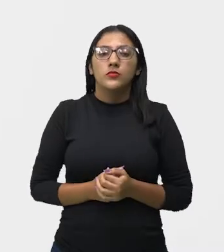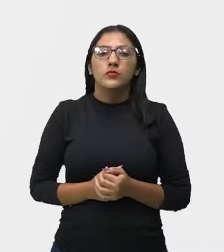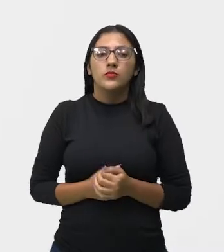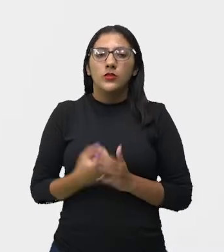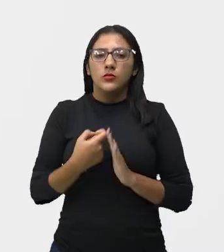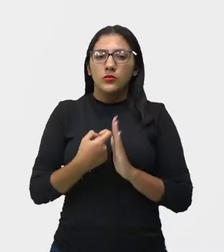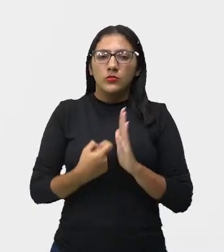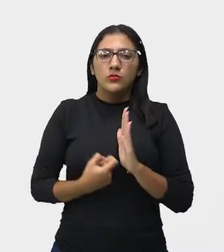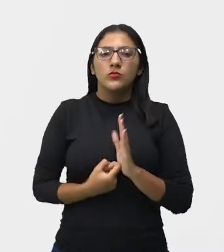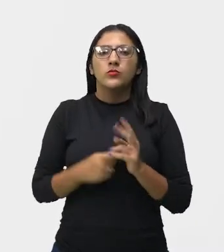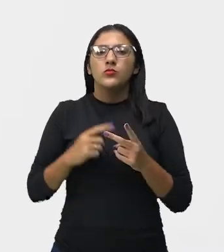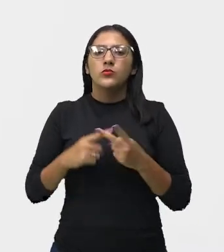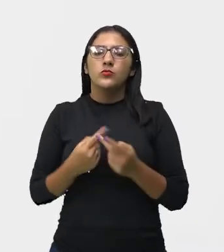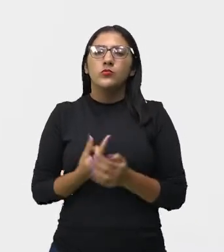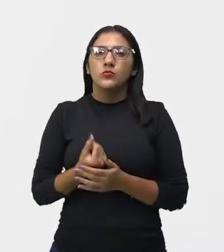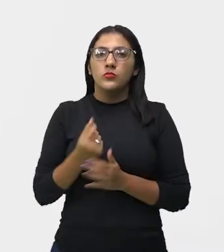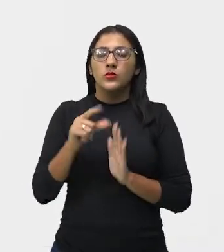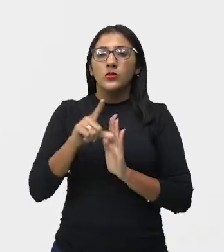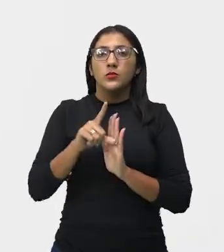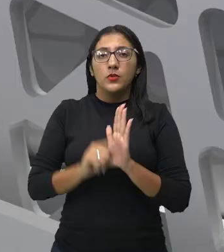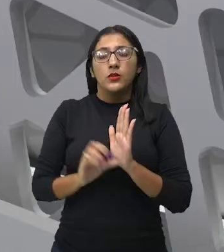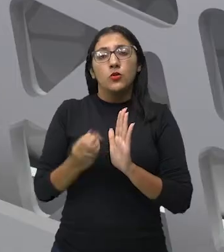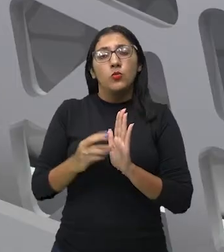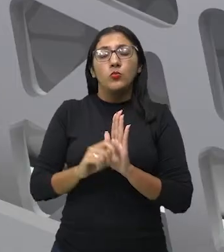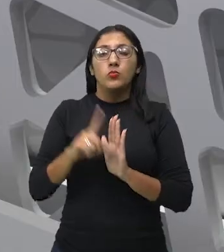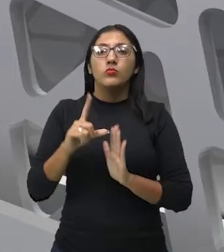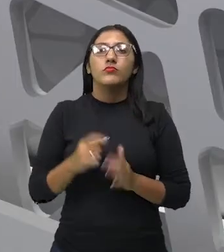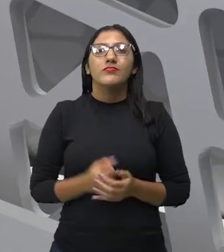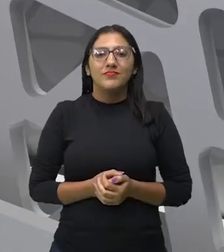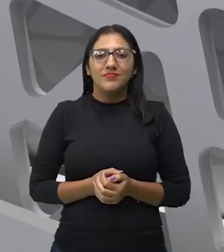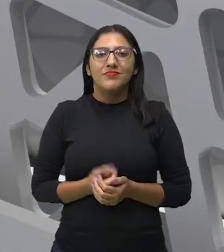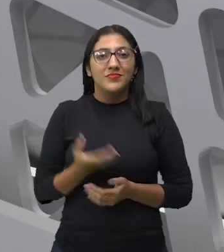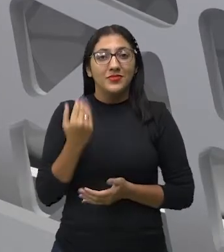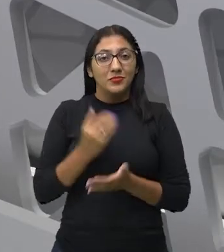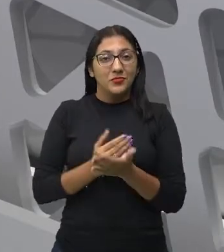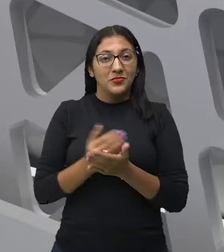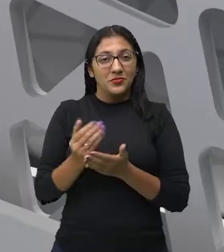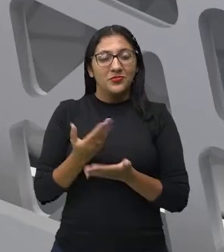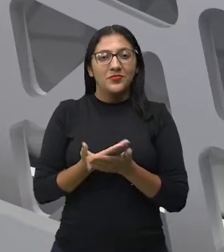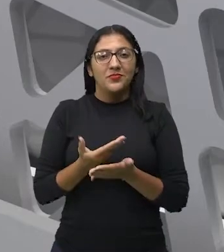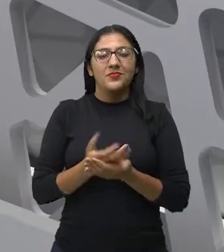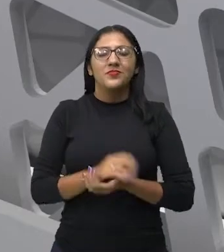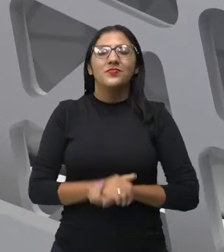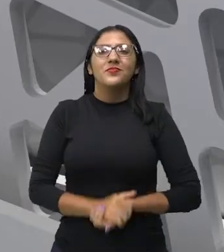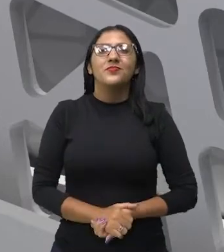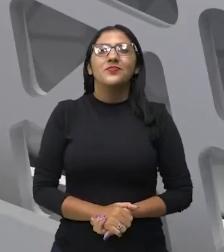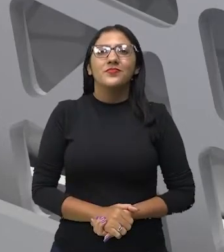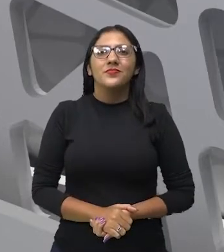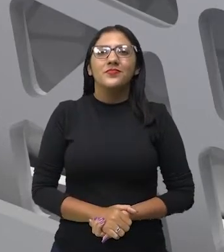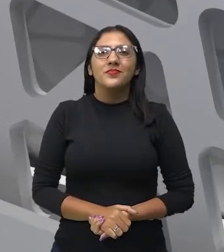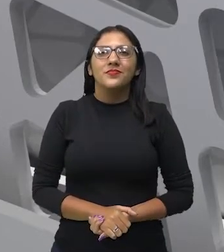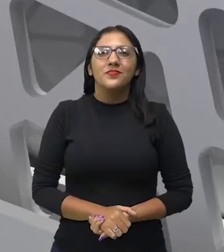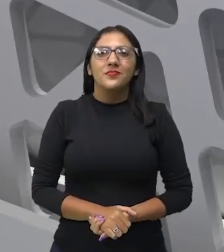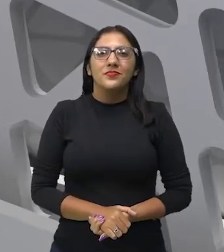juros, descontos e acréscimos. Venham comigo, vamos ao início da nossa aula.